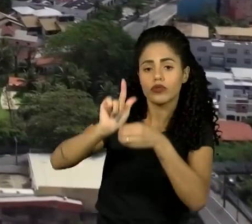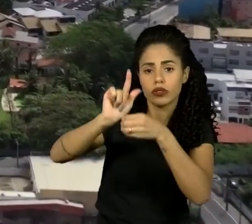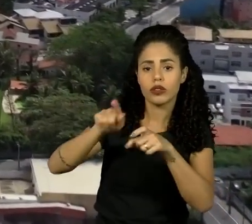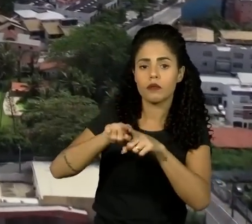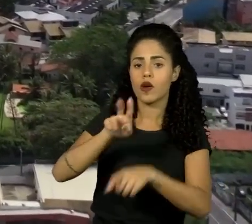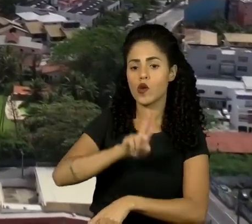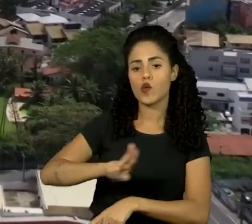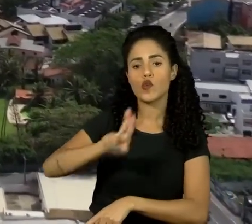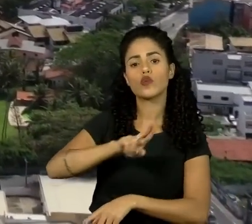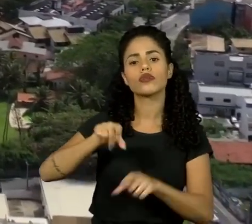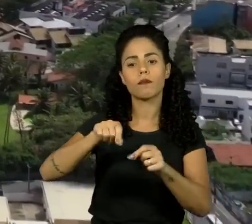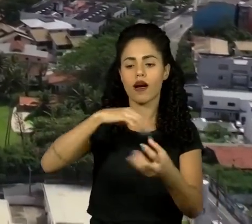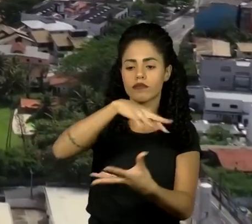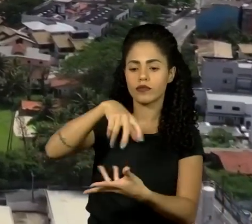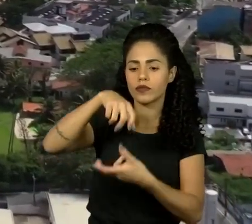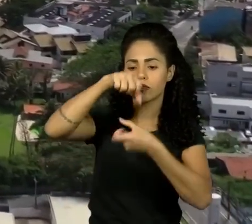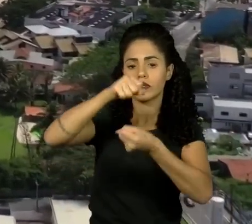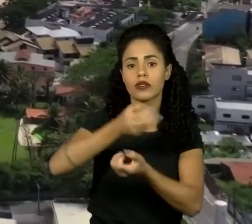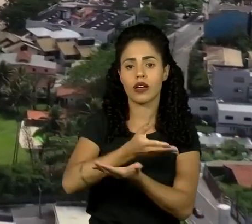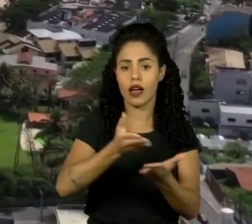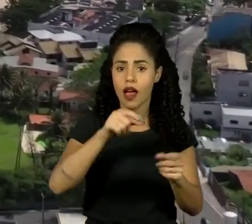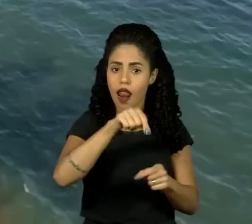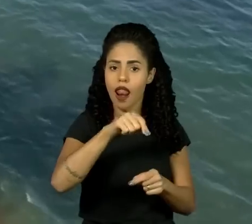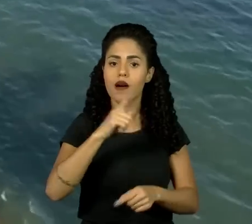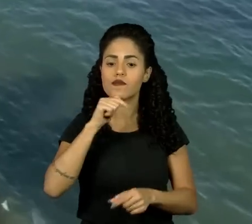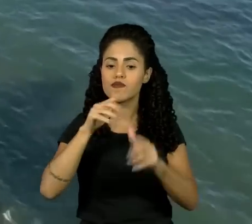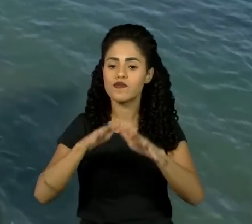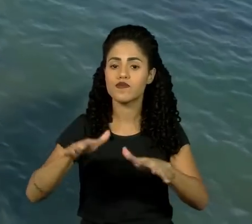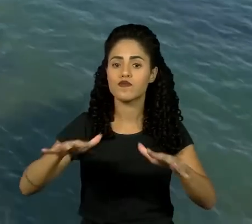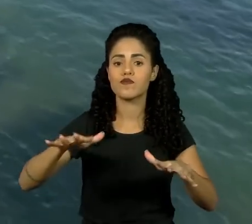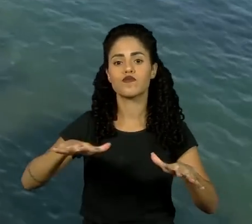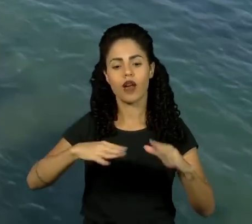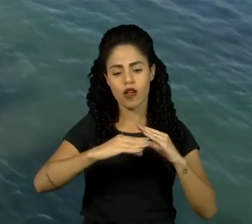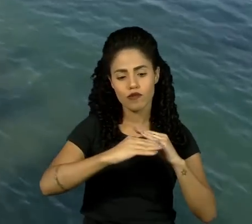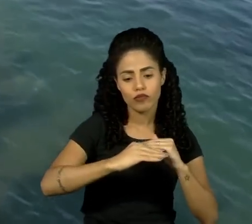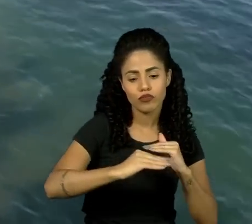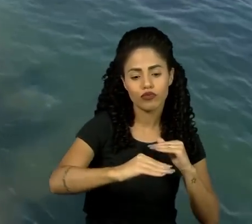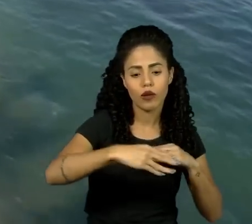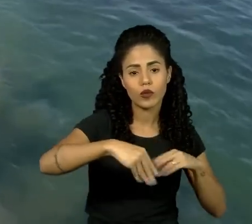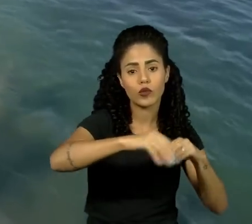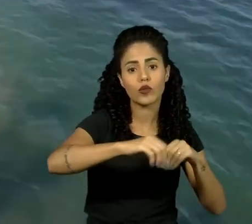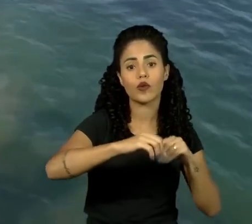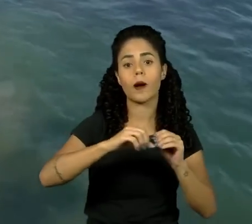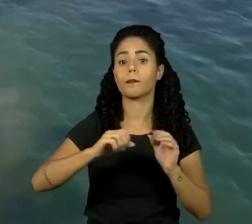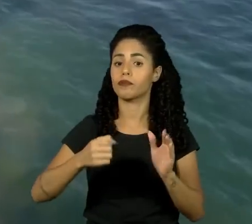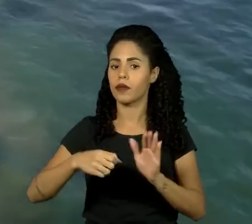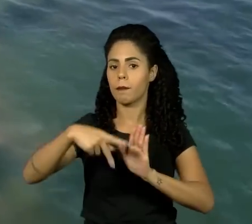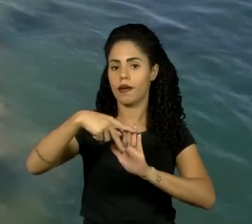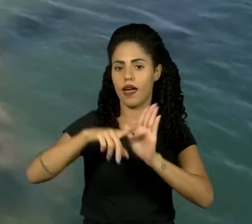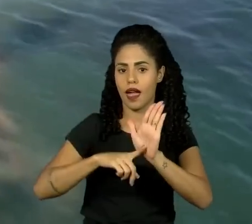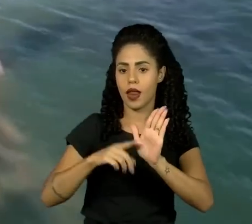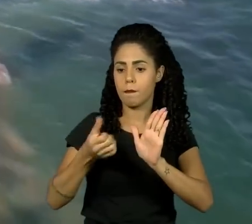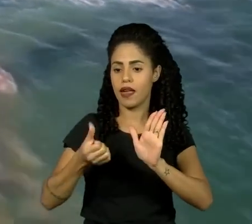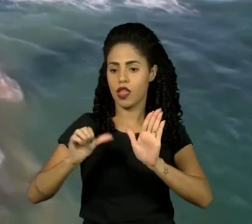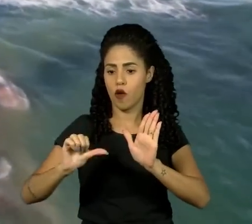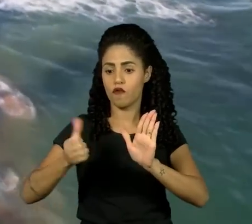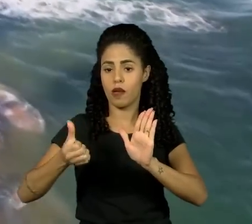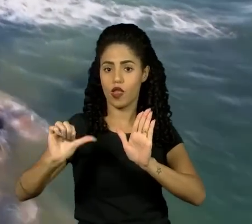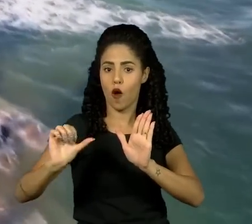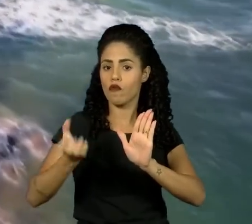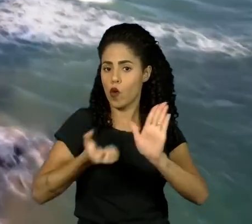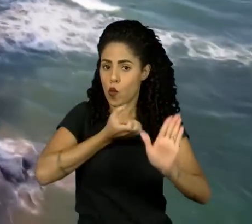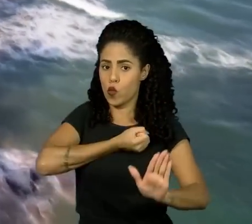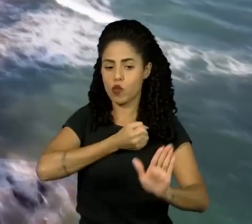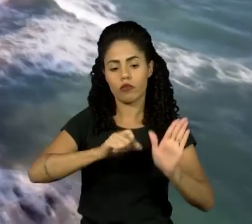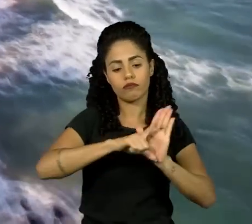o uso sustentável do sistema costeiro marinho, como determina o PL 6969 de 2013, conhecida